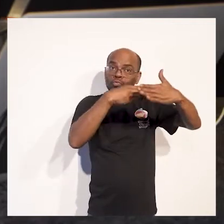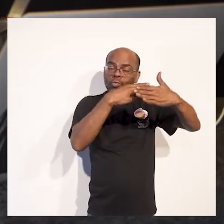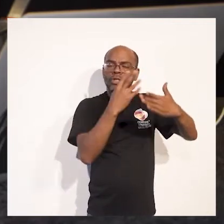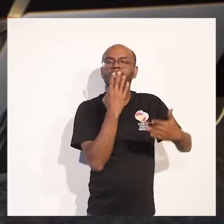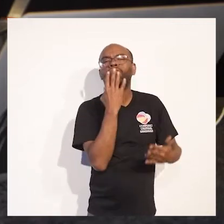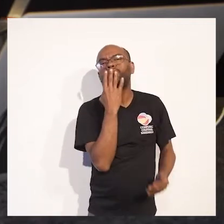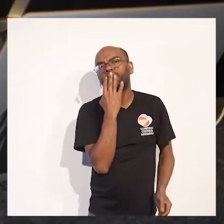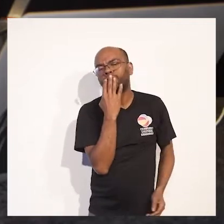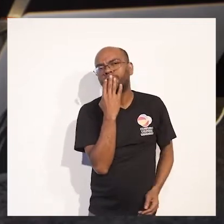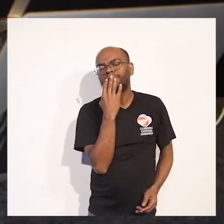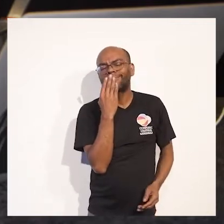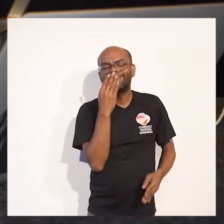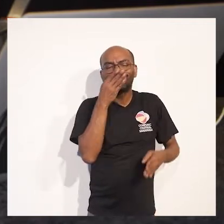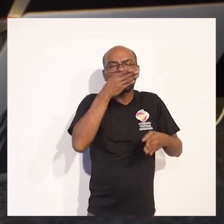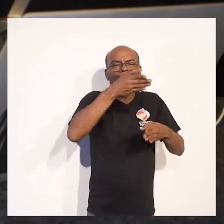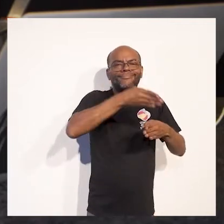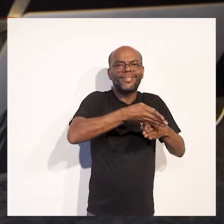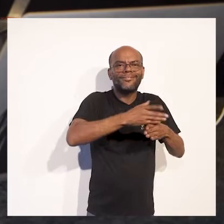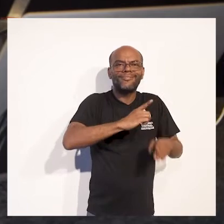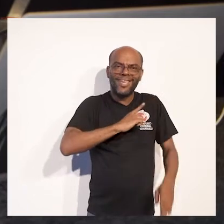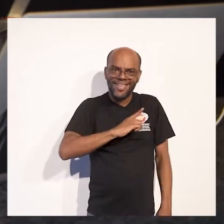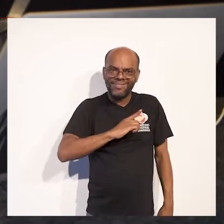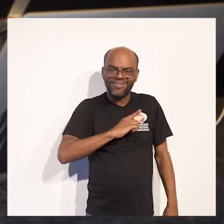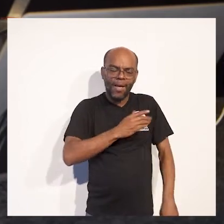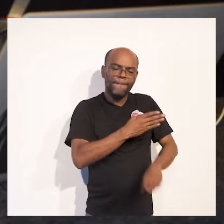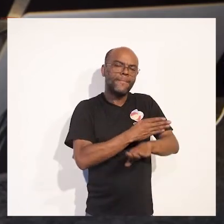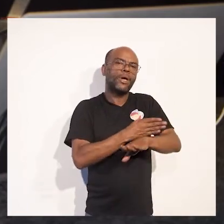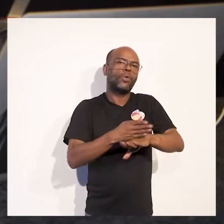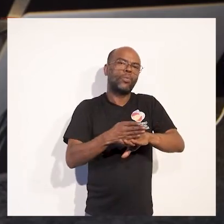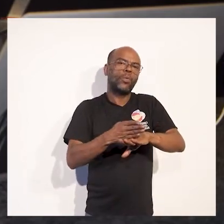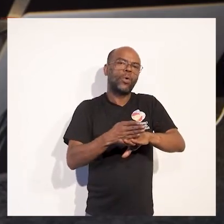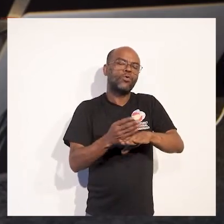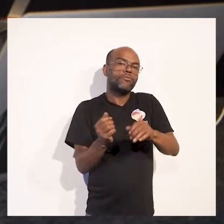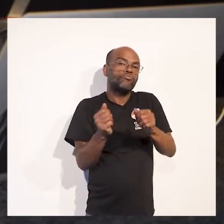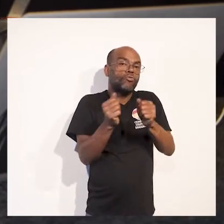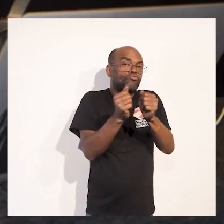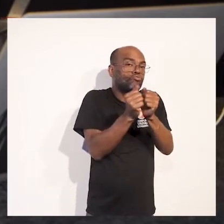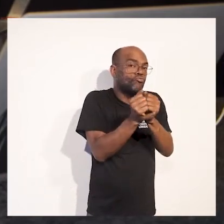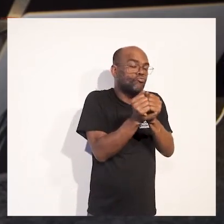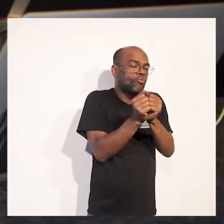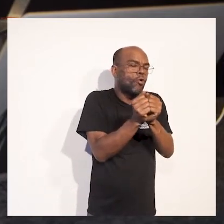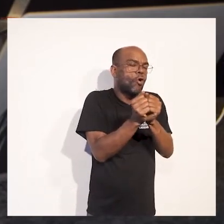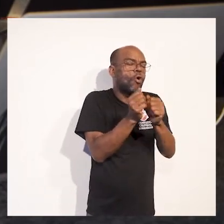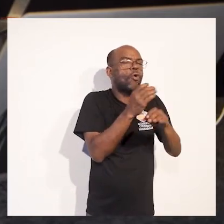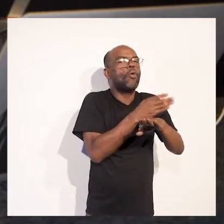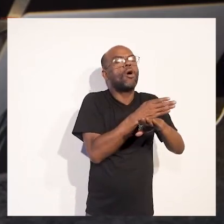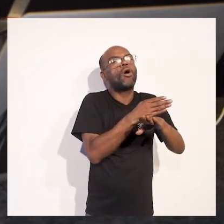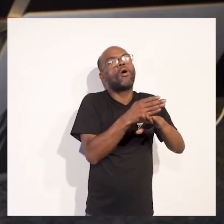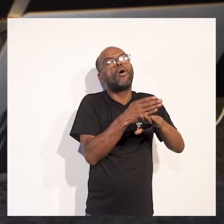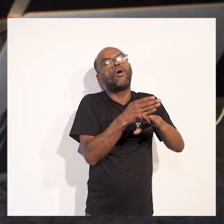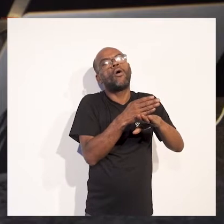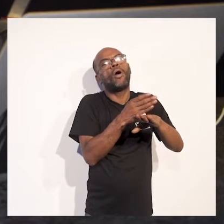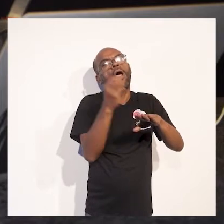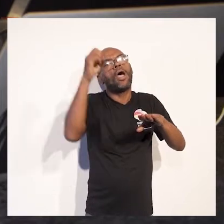que contêm a luz branca, ou que formam, na junção delas, formam